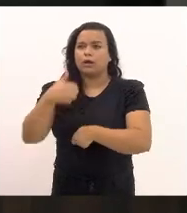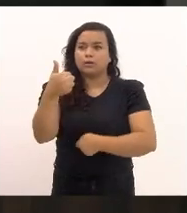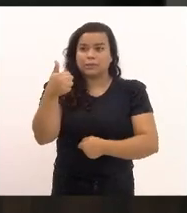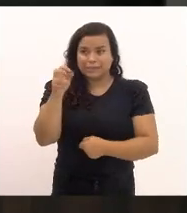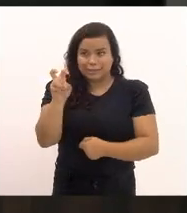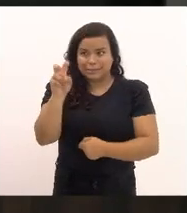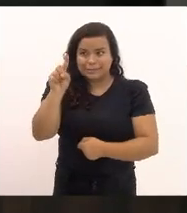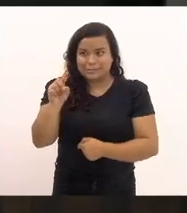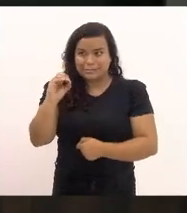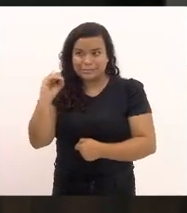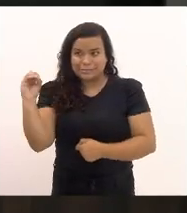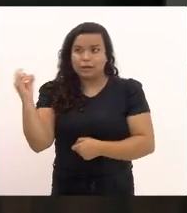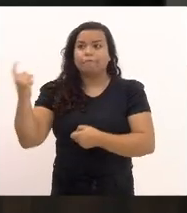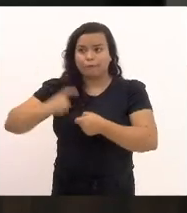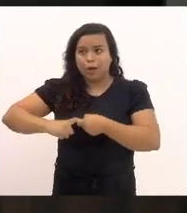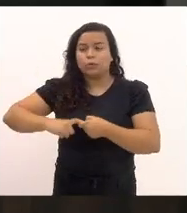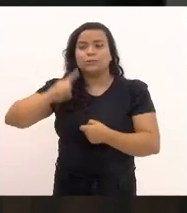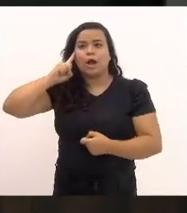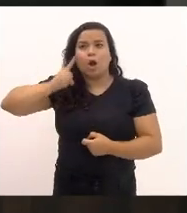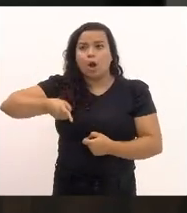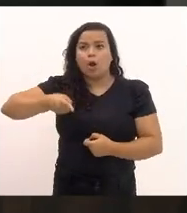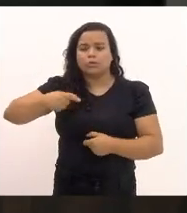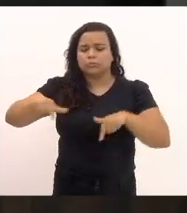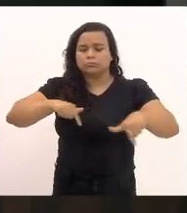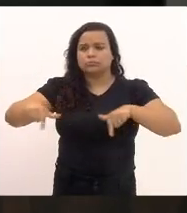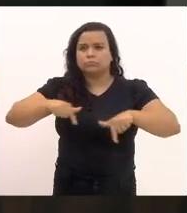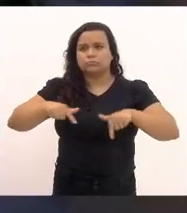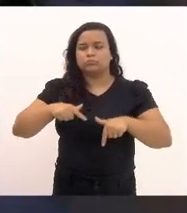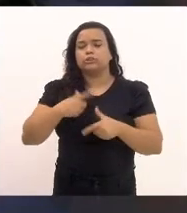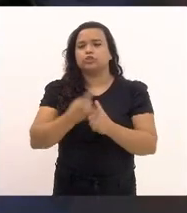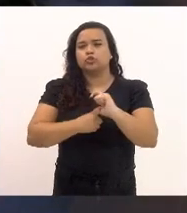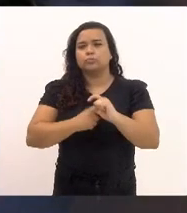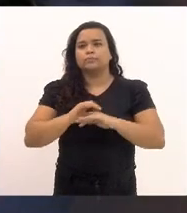retornaremos com a ordem do dia. Está suspensa a sessão.